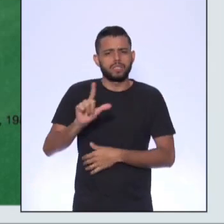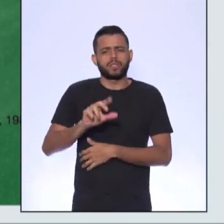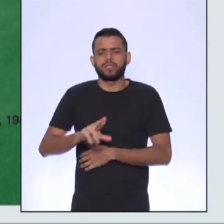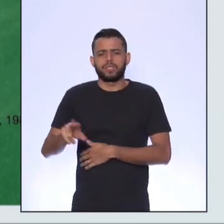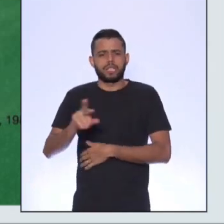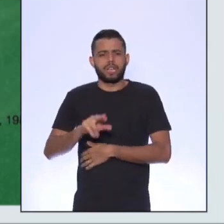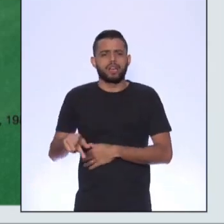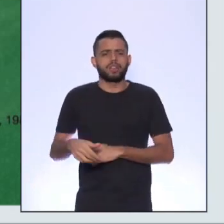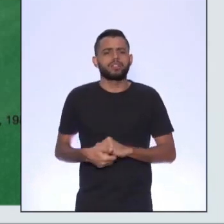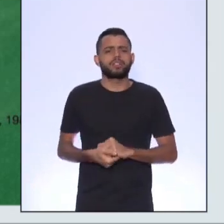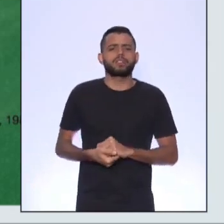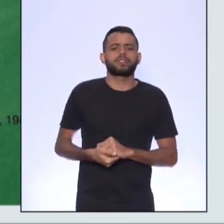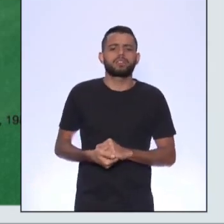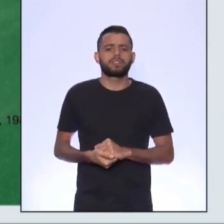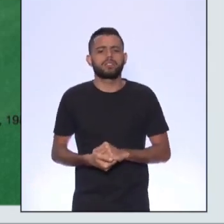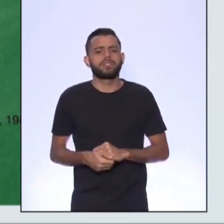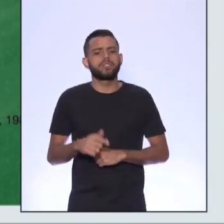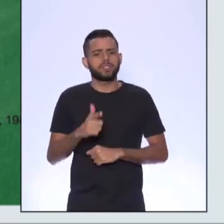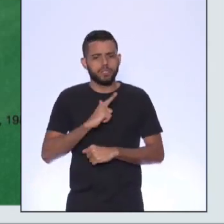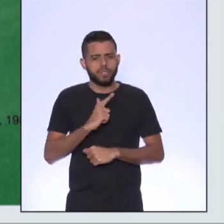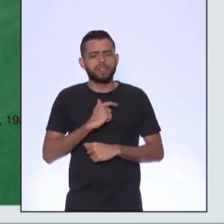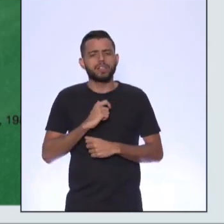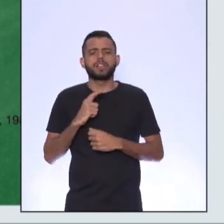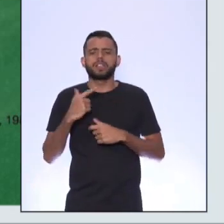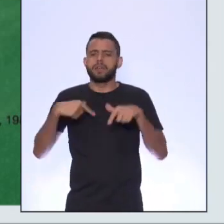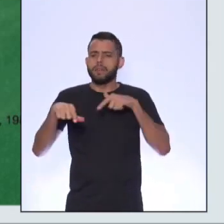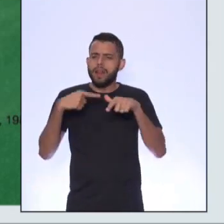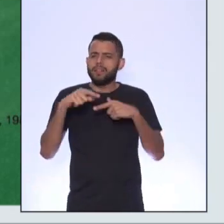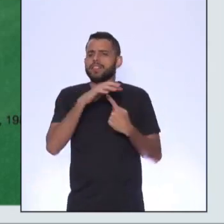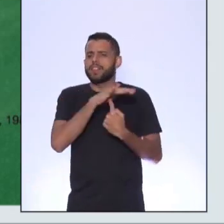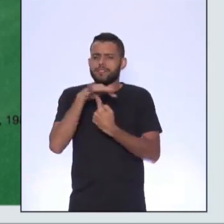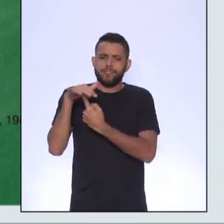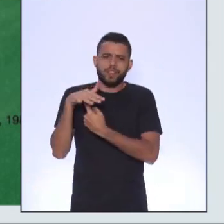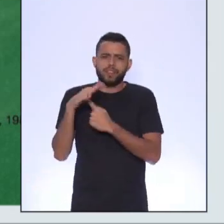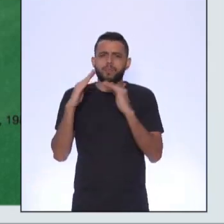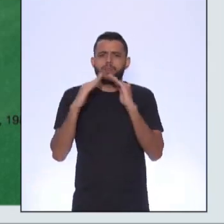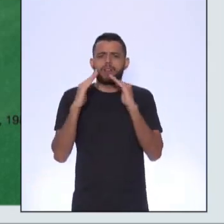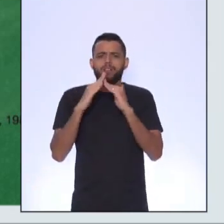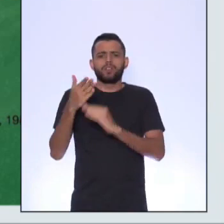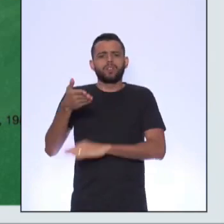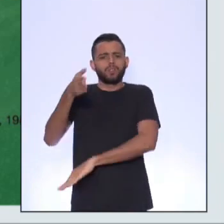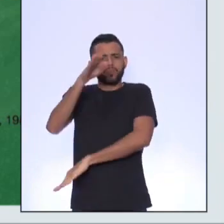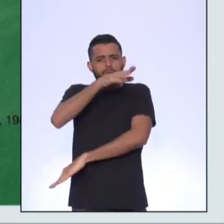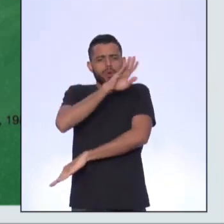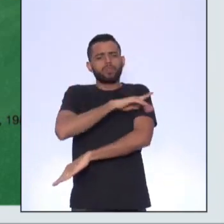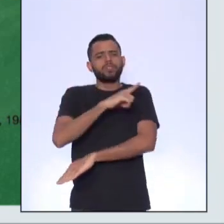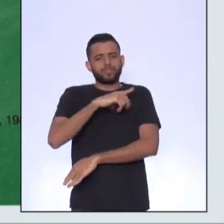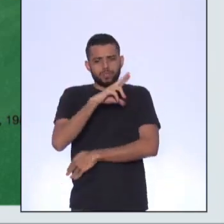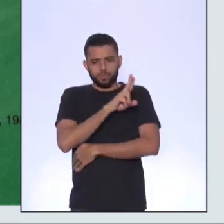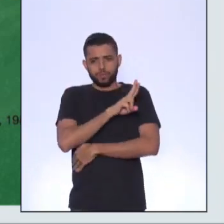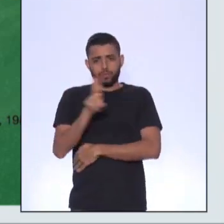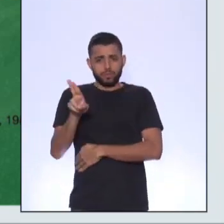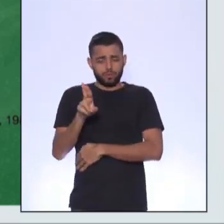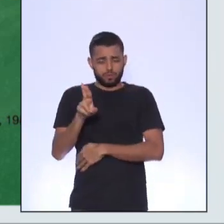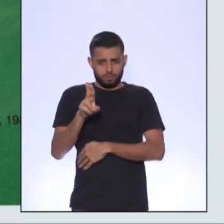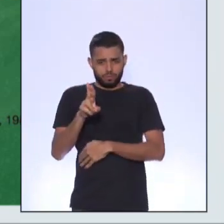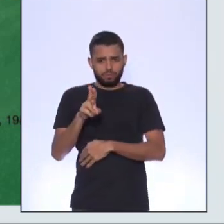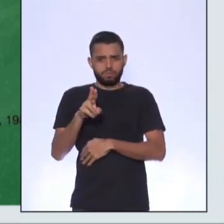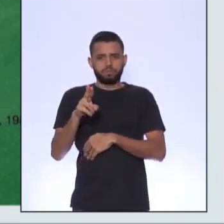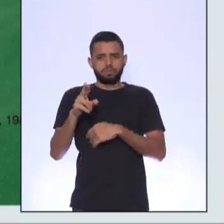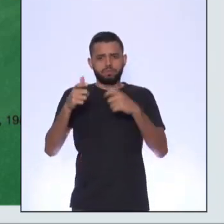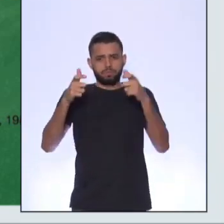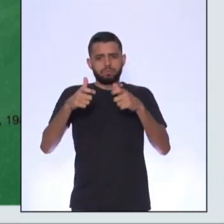aqui, João Gostoso era carregador da Feira Livre e morava no Morro do Vale Belano. Ele dá até o endereço, né, num barracão sem